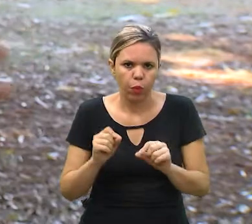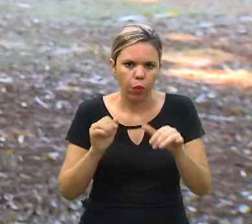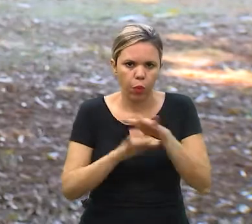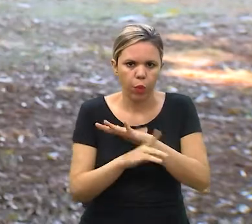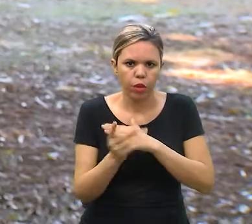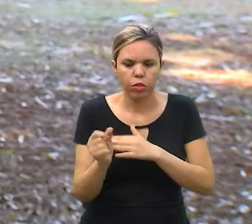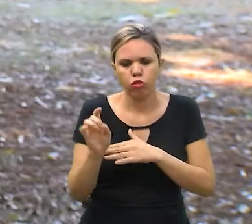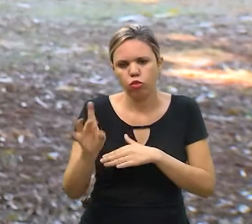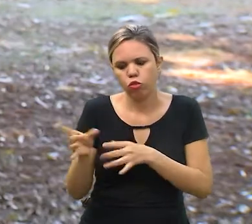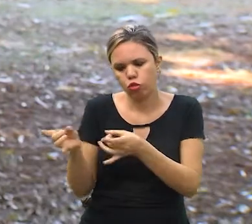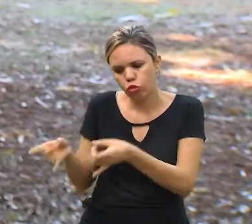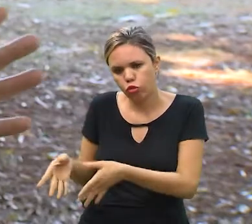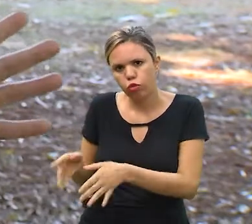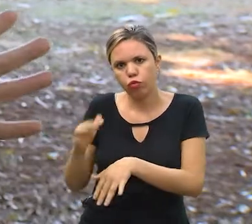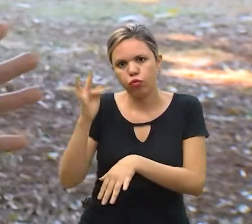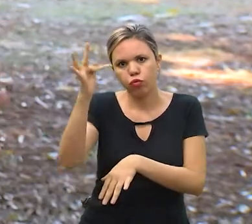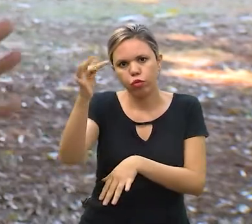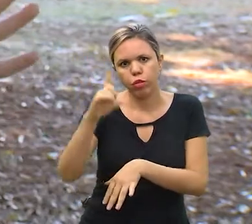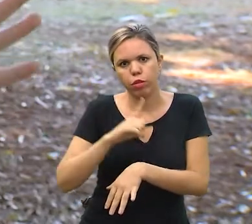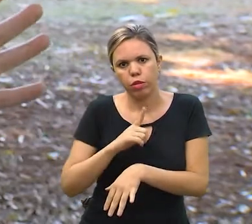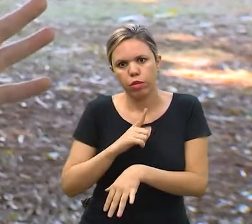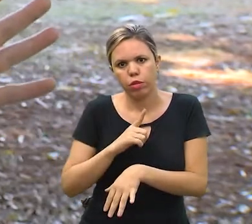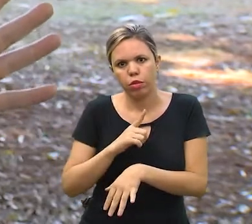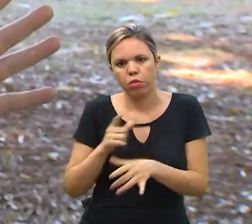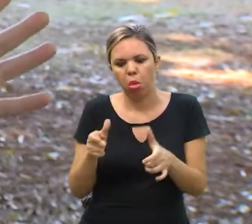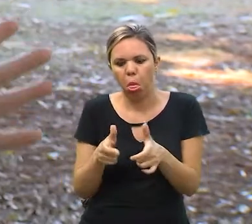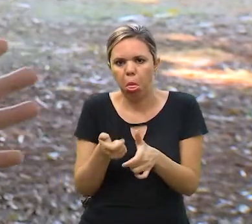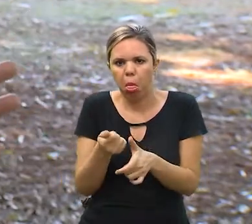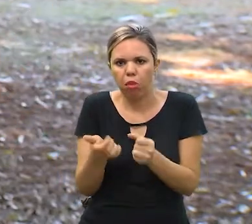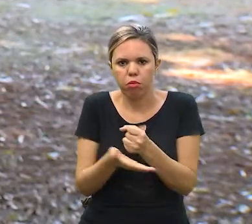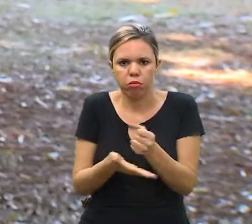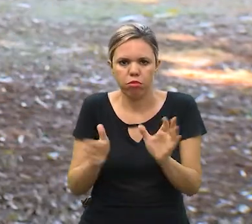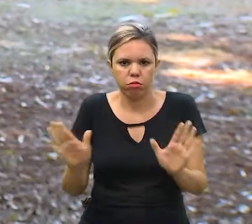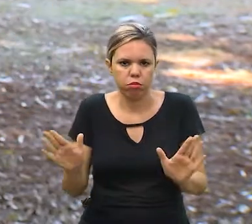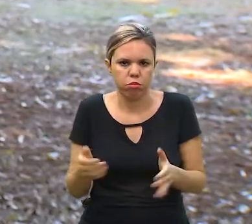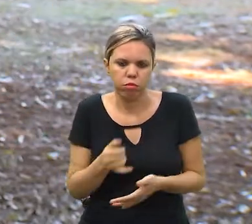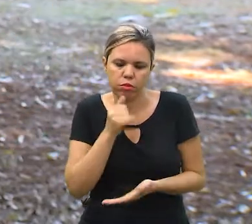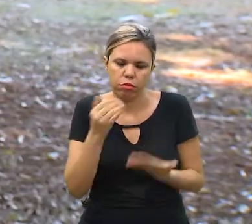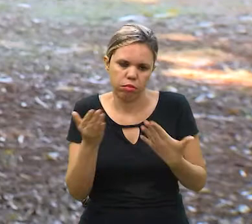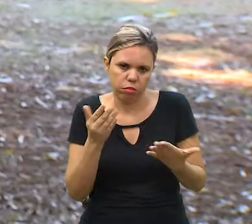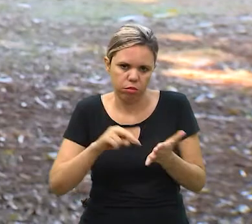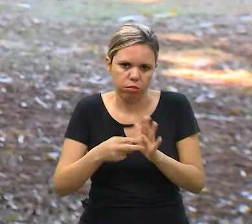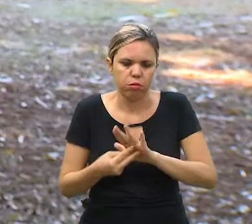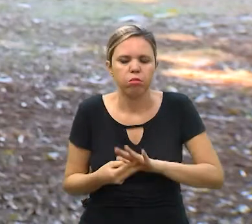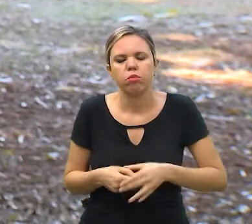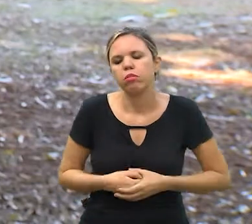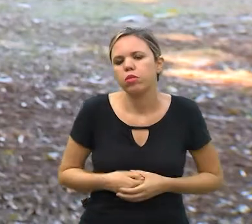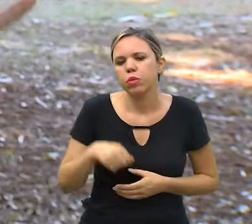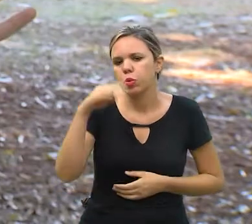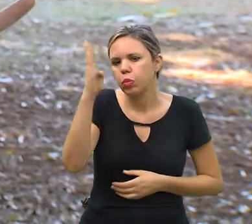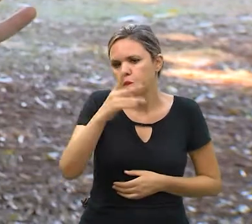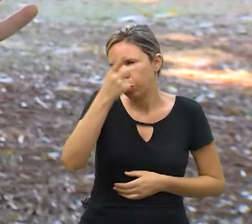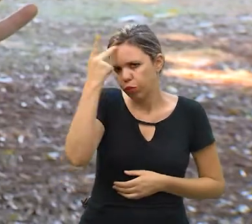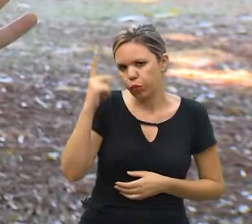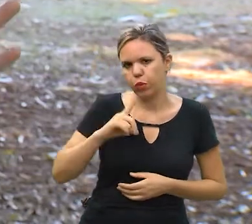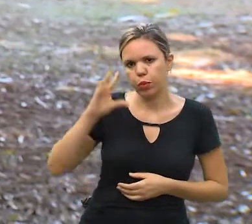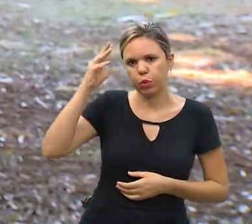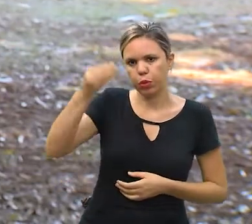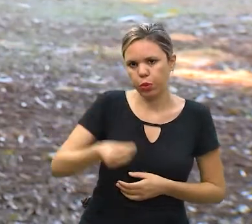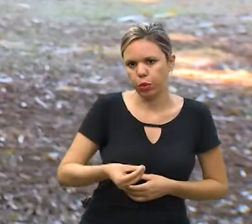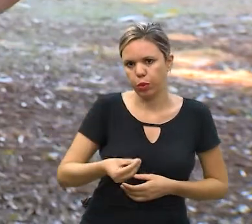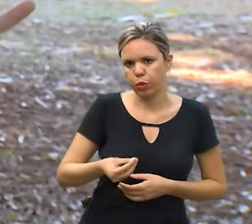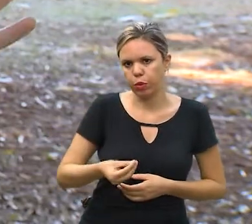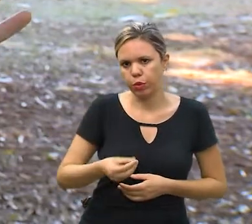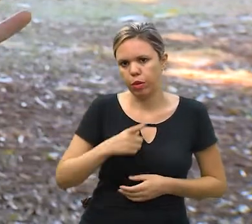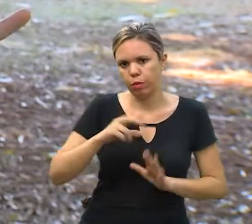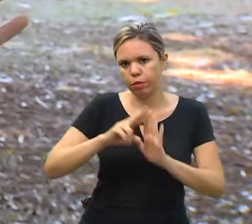guarda só aquilo que sobra, lá na frente vai ter um prato de sobras, né? Então, o que o brasileiro ele tem que entender? E aí tem